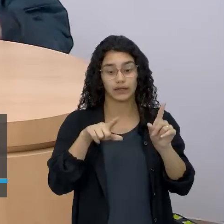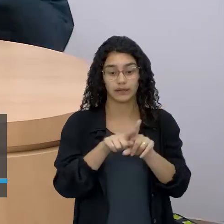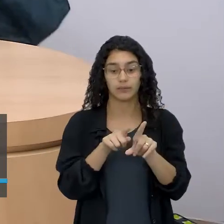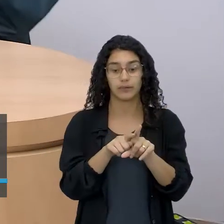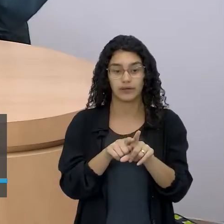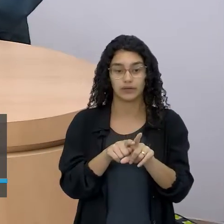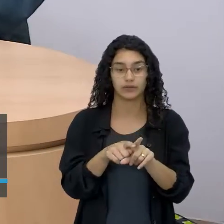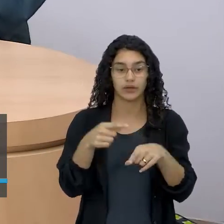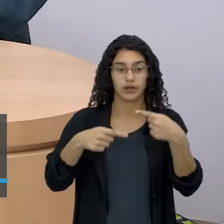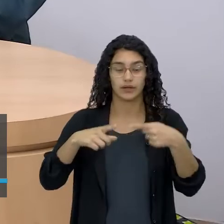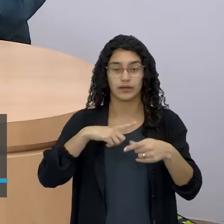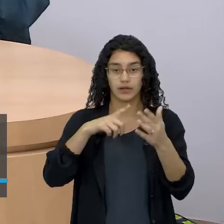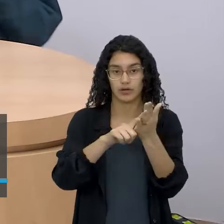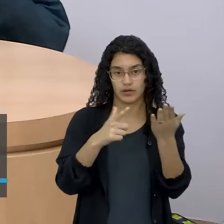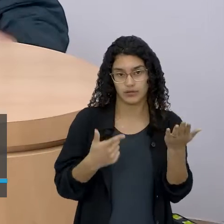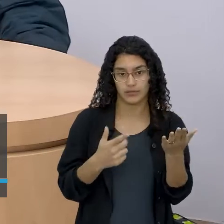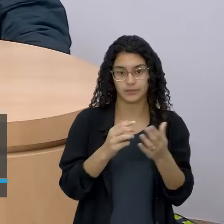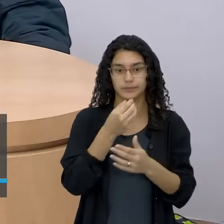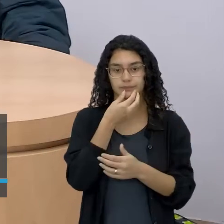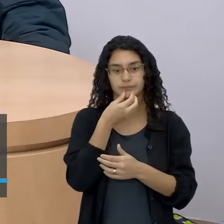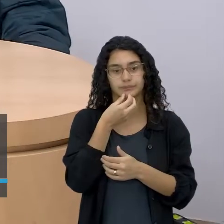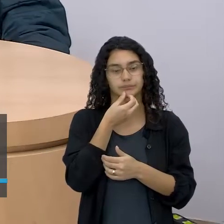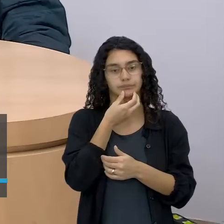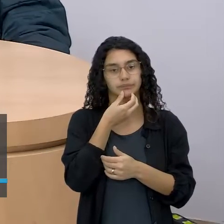rapidez da dinâmica do jornalismo.